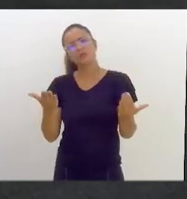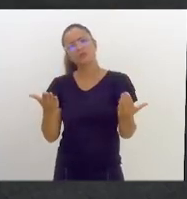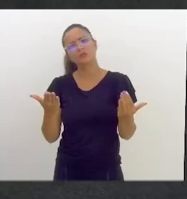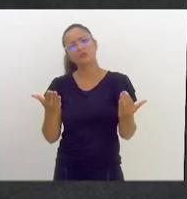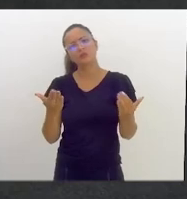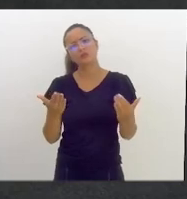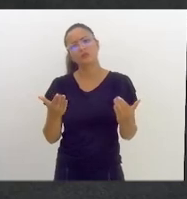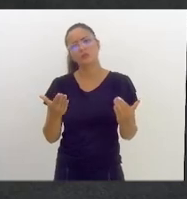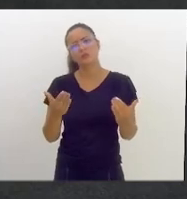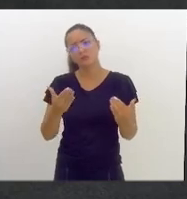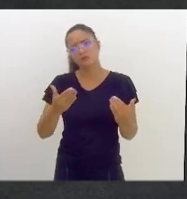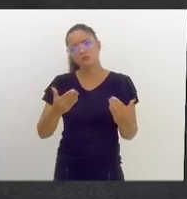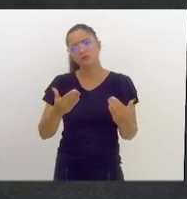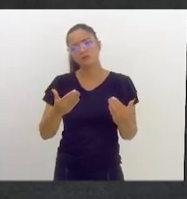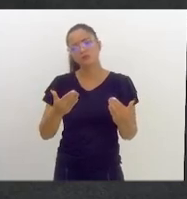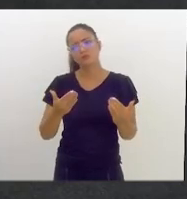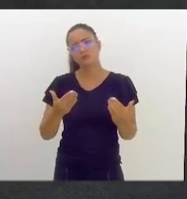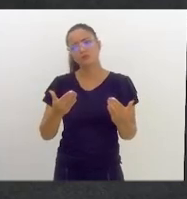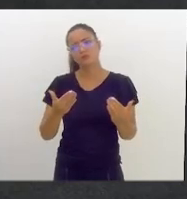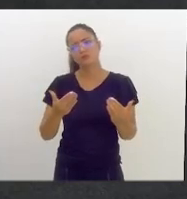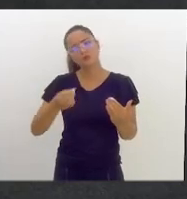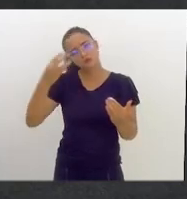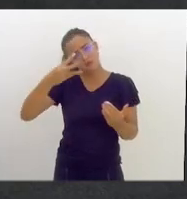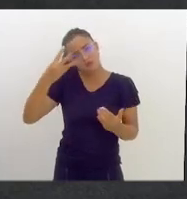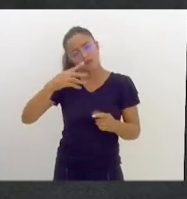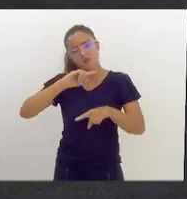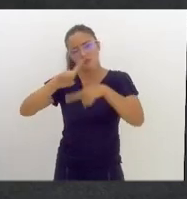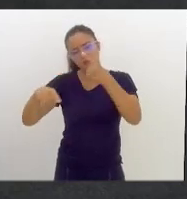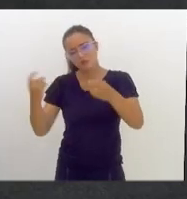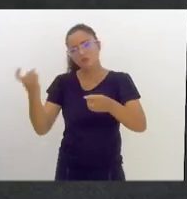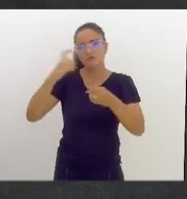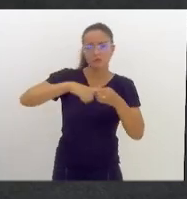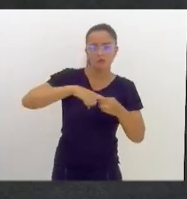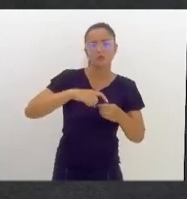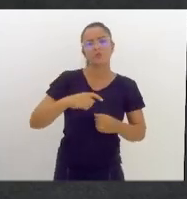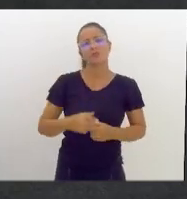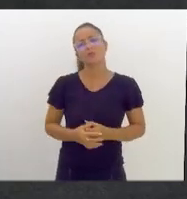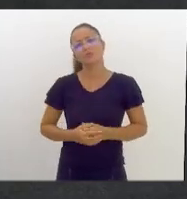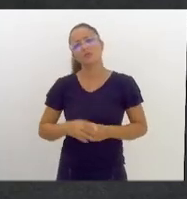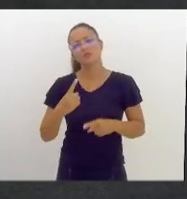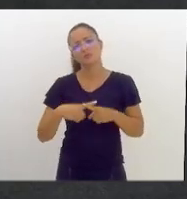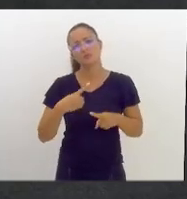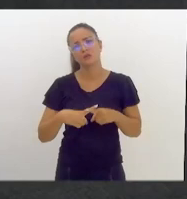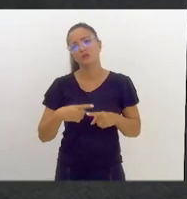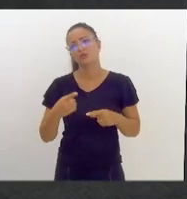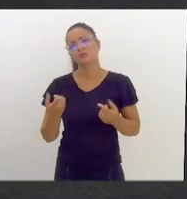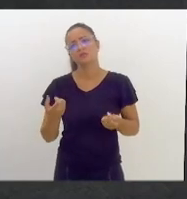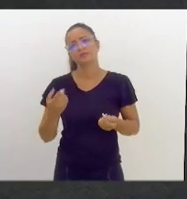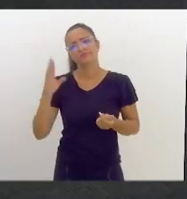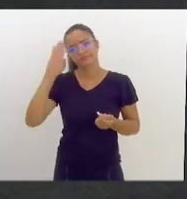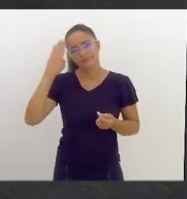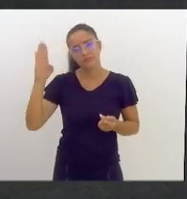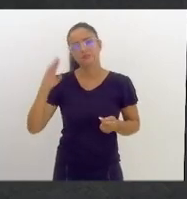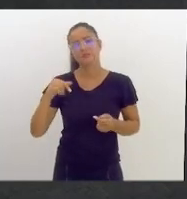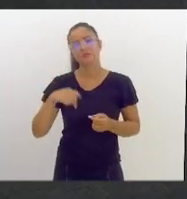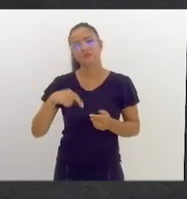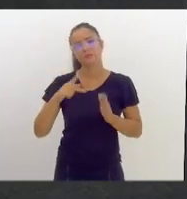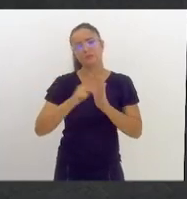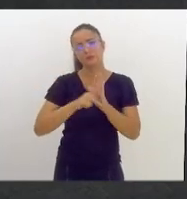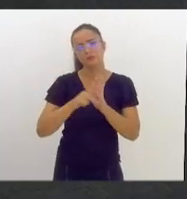segundo, vamos para o terceiro e depois retornamos. Porque são os aspectos fundamentais desses projetos,